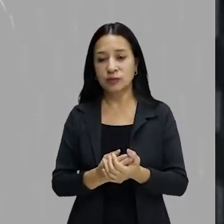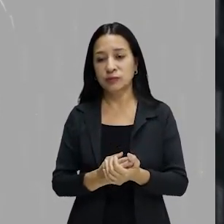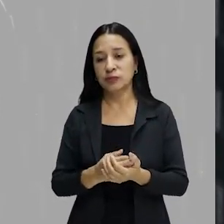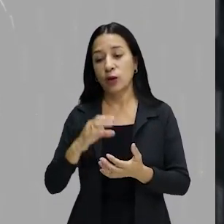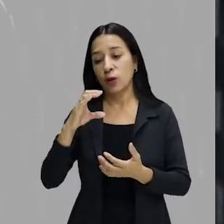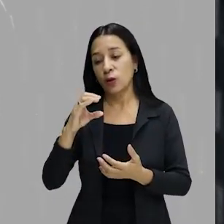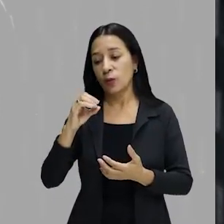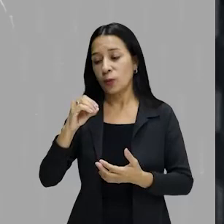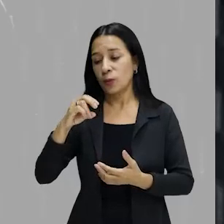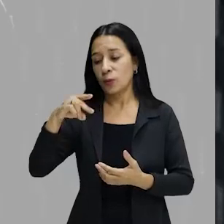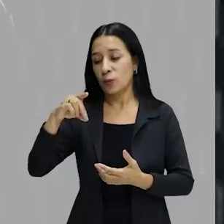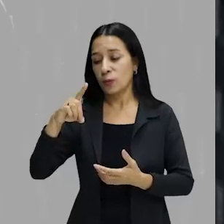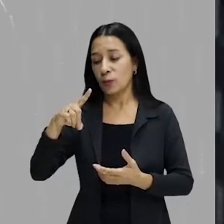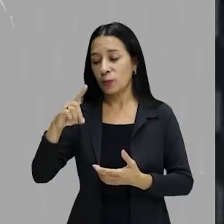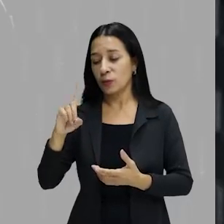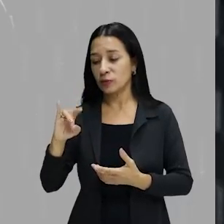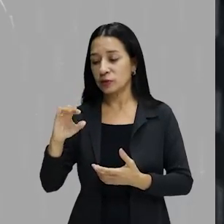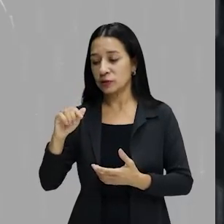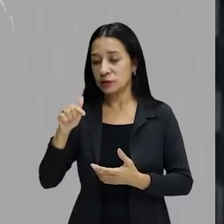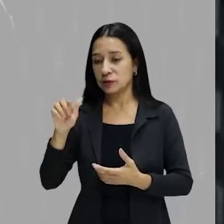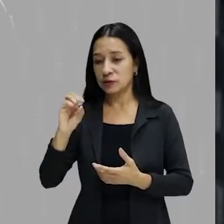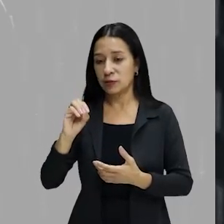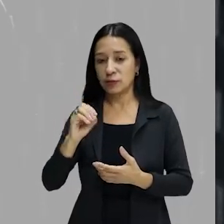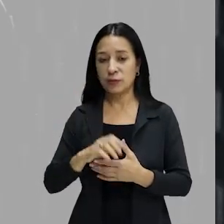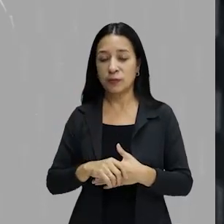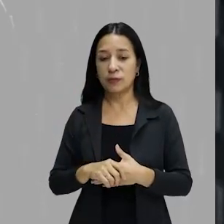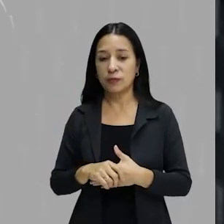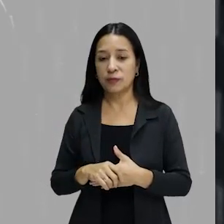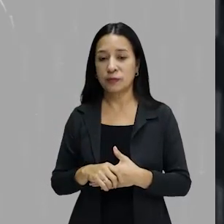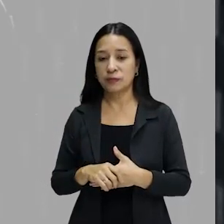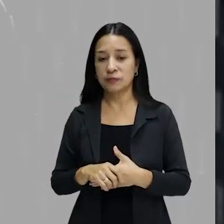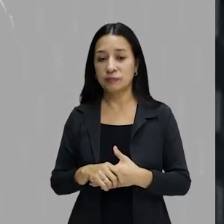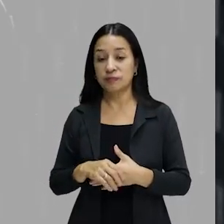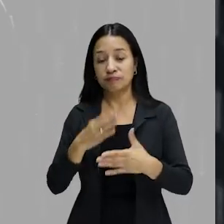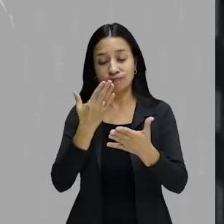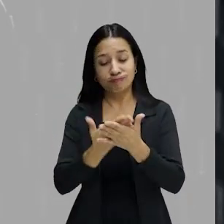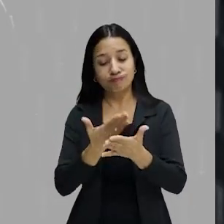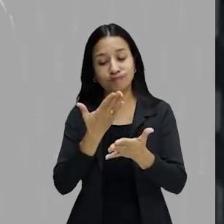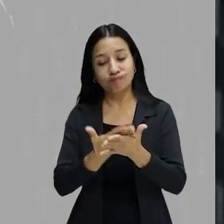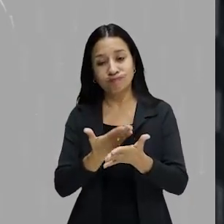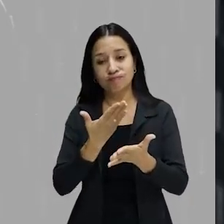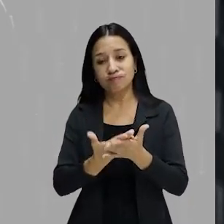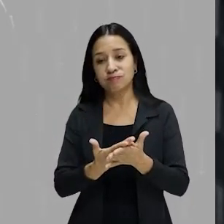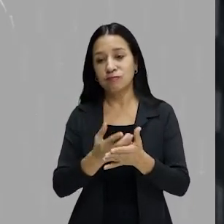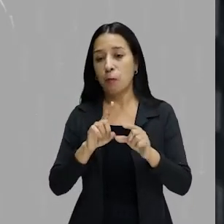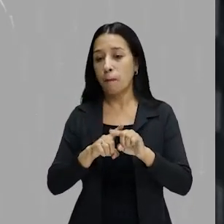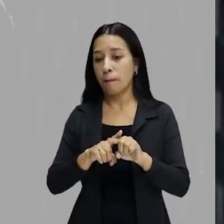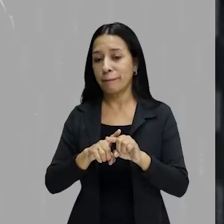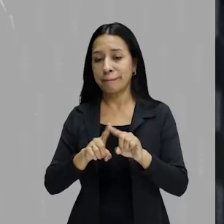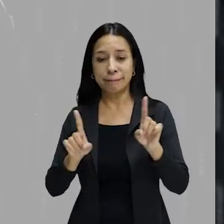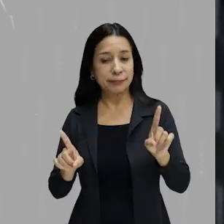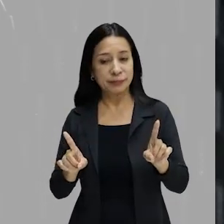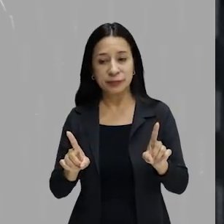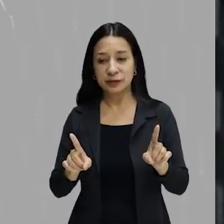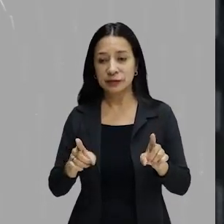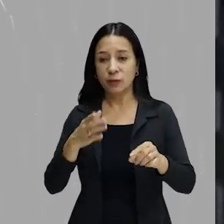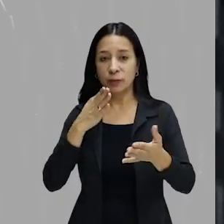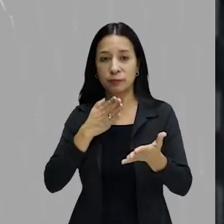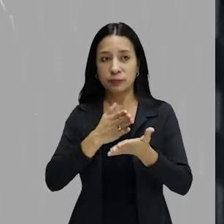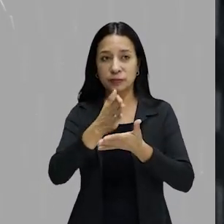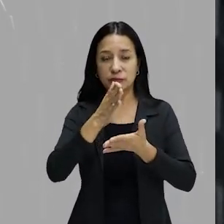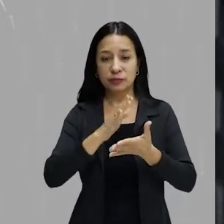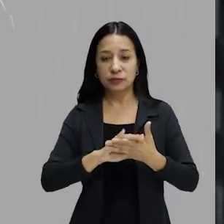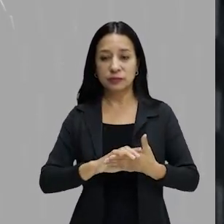condição. Embora ele estudasse muito, não foi aprovado. Concessão. Não adiantou. Ele se vestia